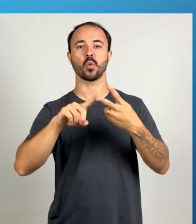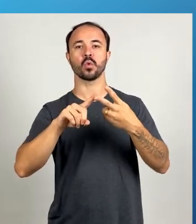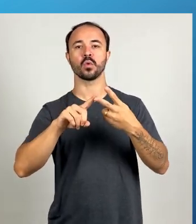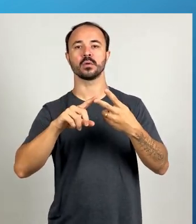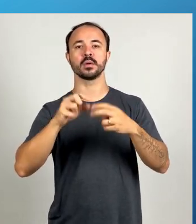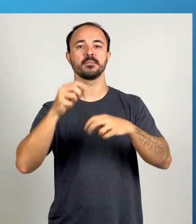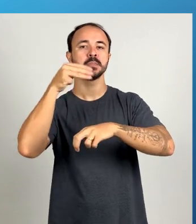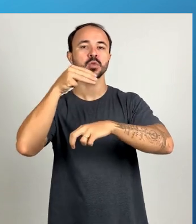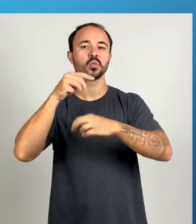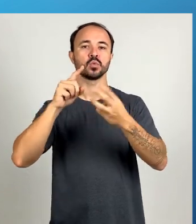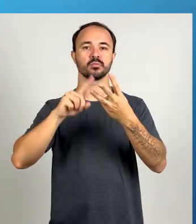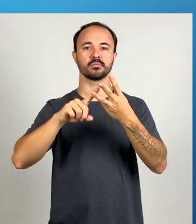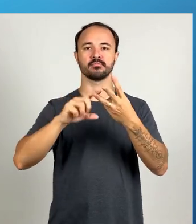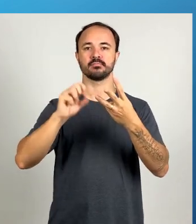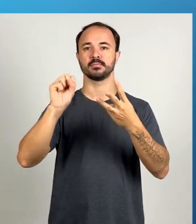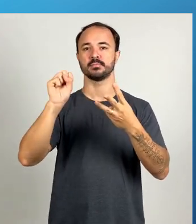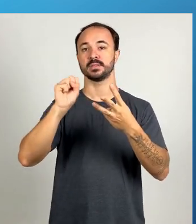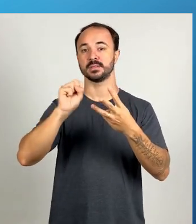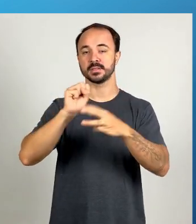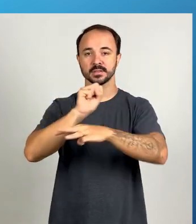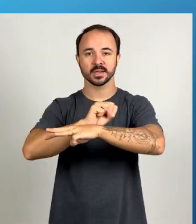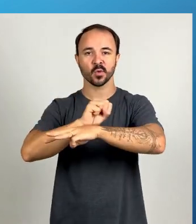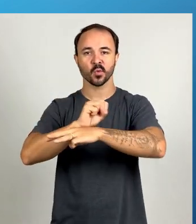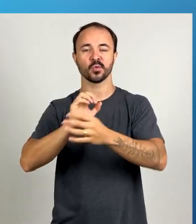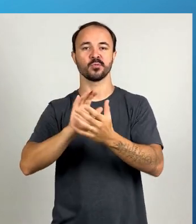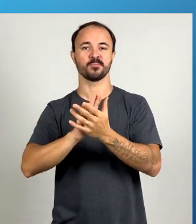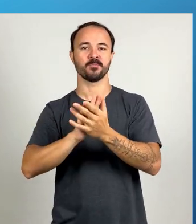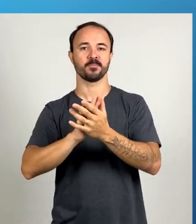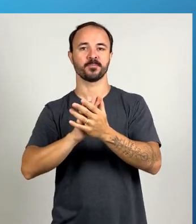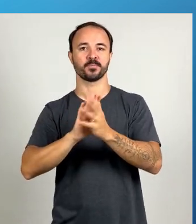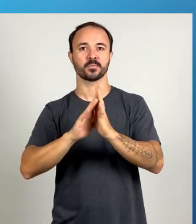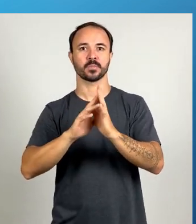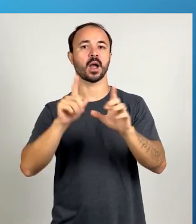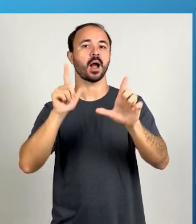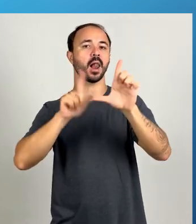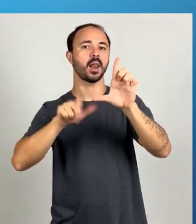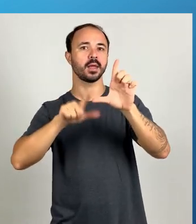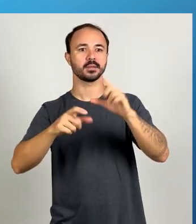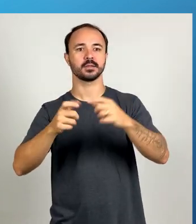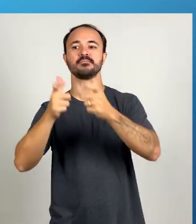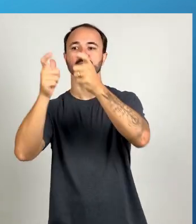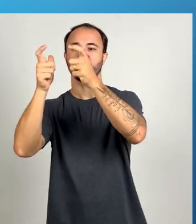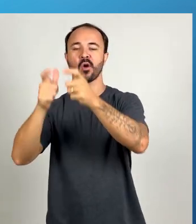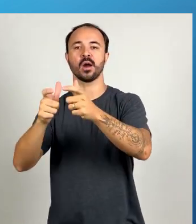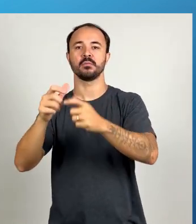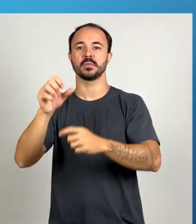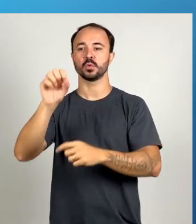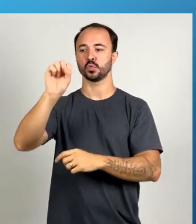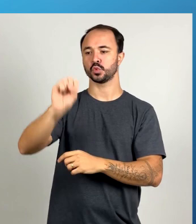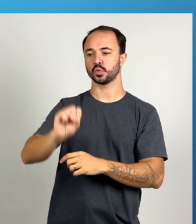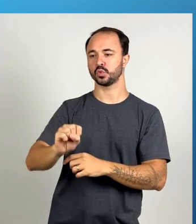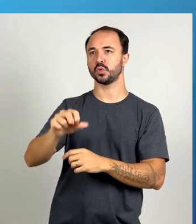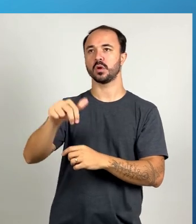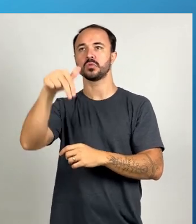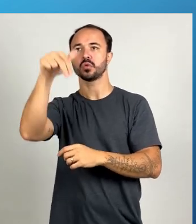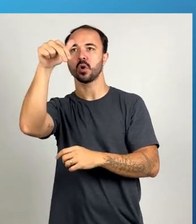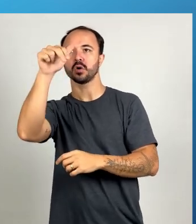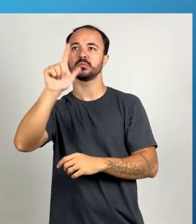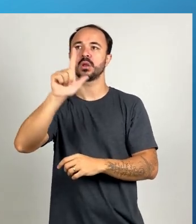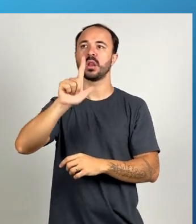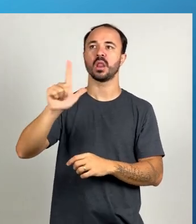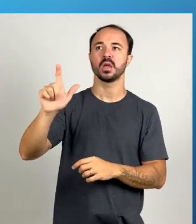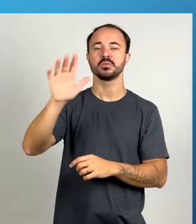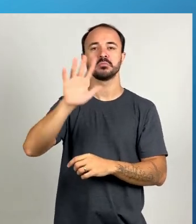minuto, depois por segundo. E aí a letra que vem é a localização, se está no sul, se está no oeste, se é mais